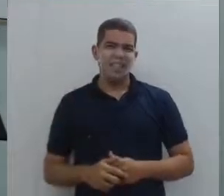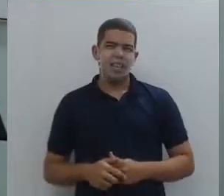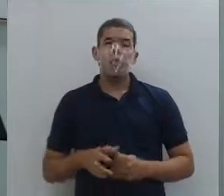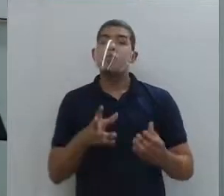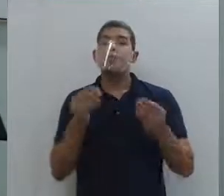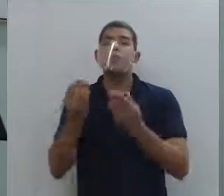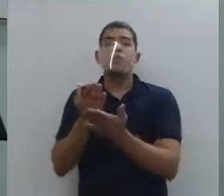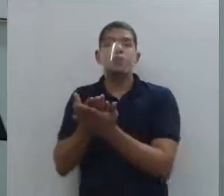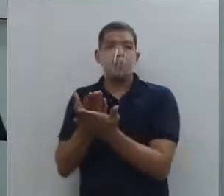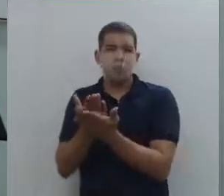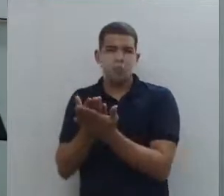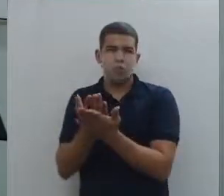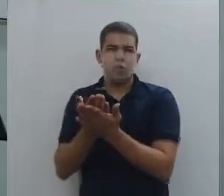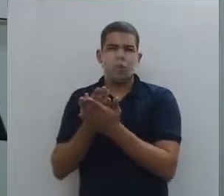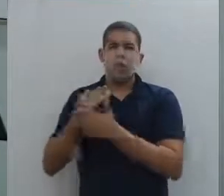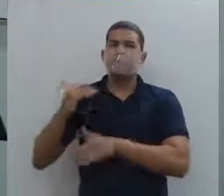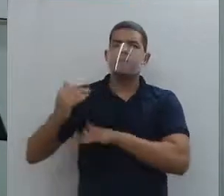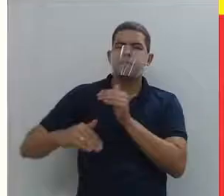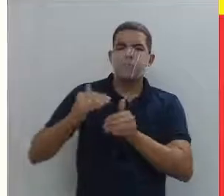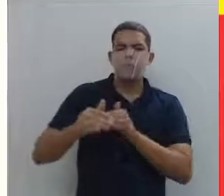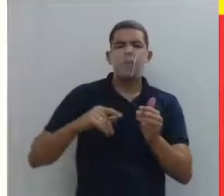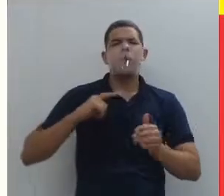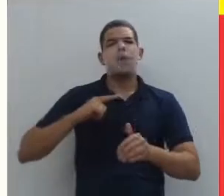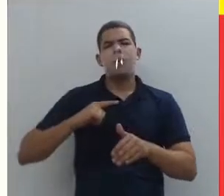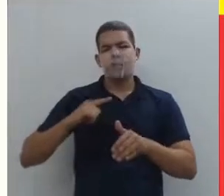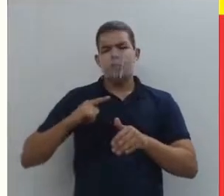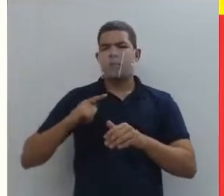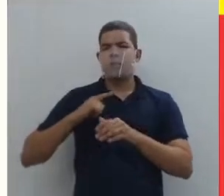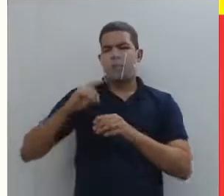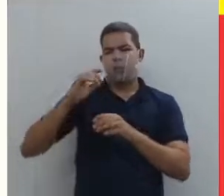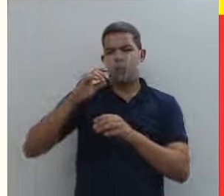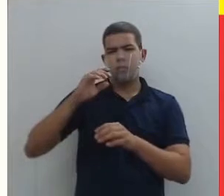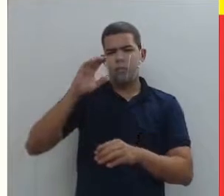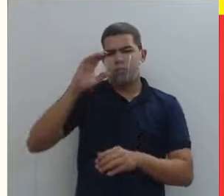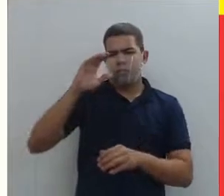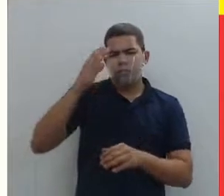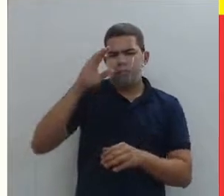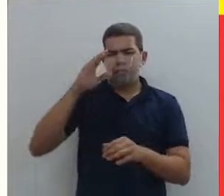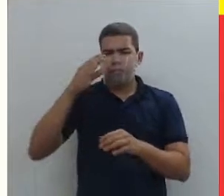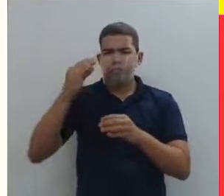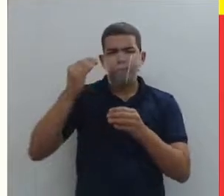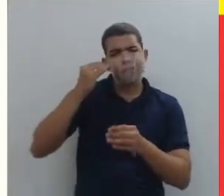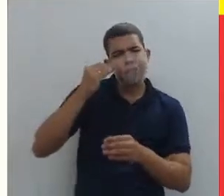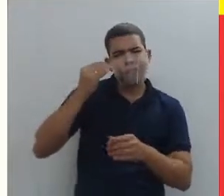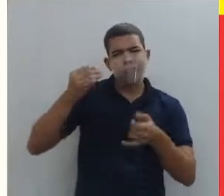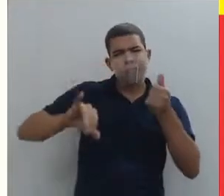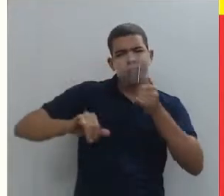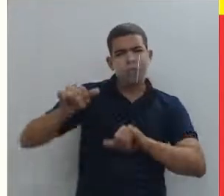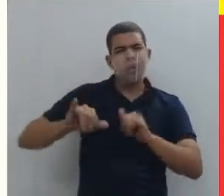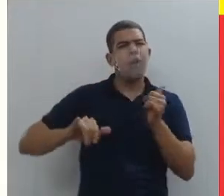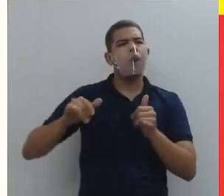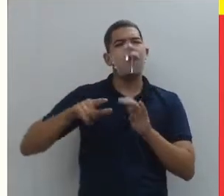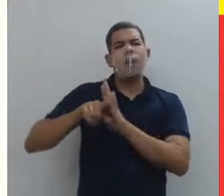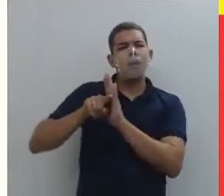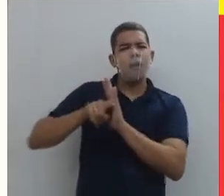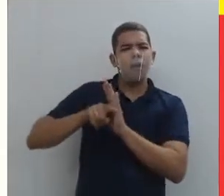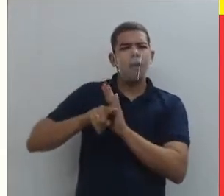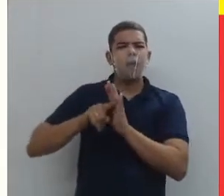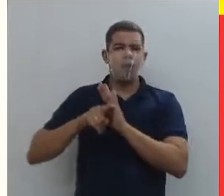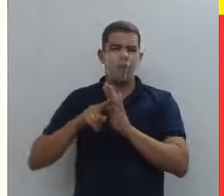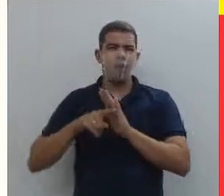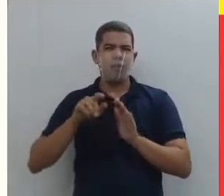muitos estudiosos depois, com o passar do tempo, realizaram esses experimentos para derrubar ainda mais a teoria